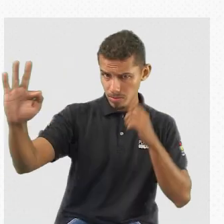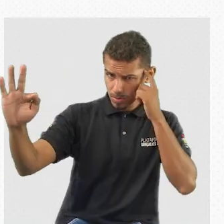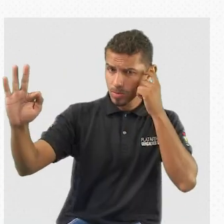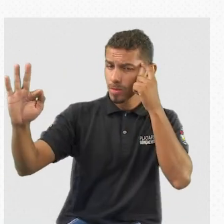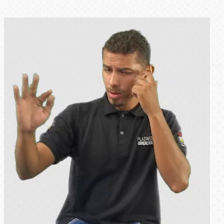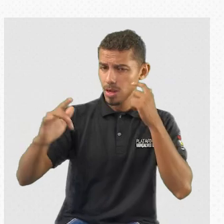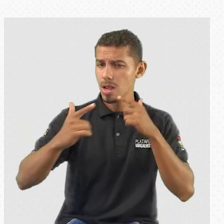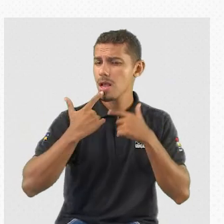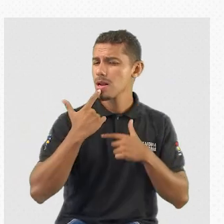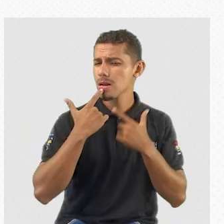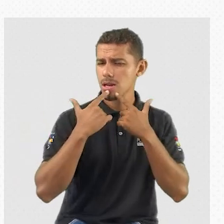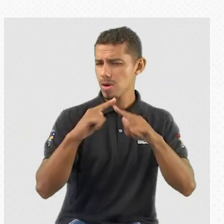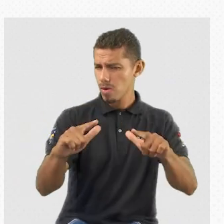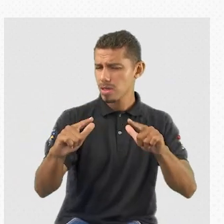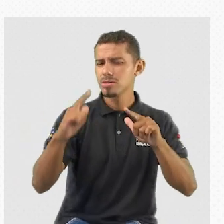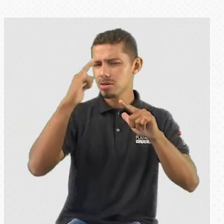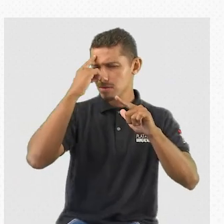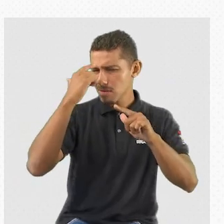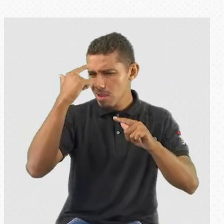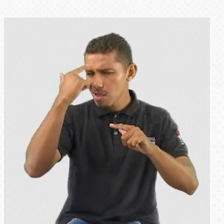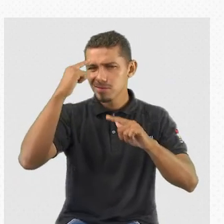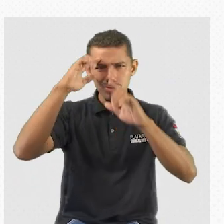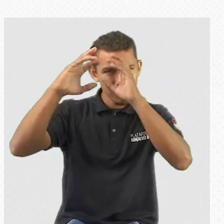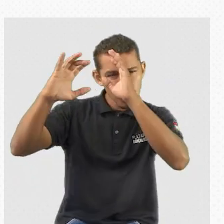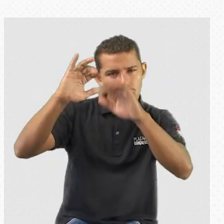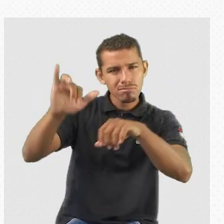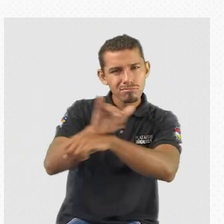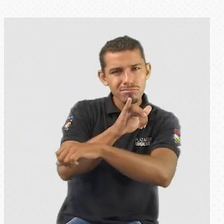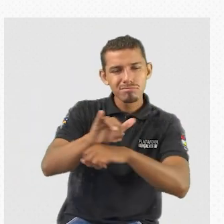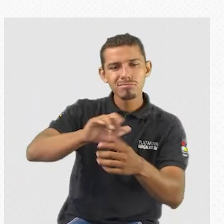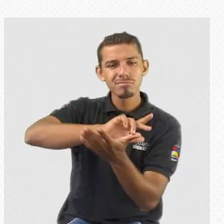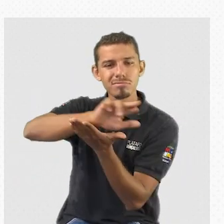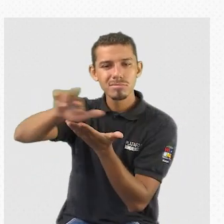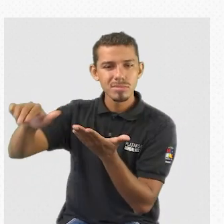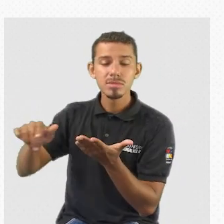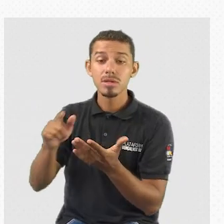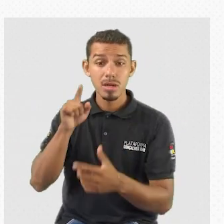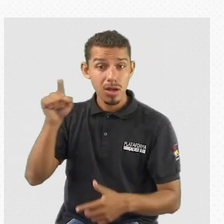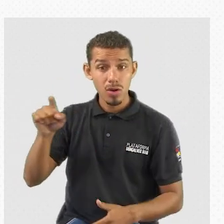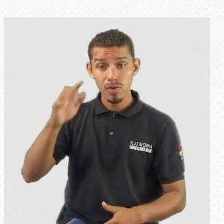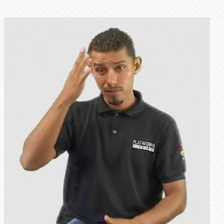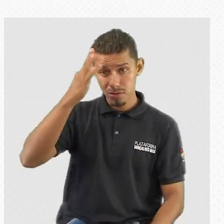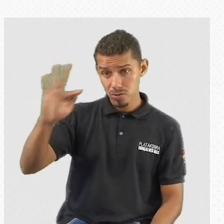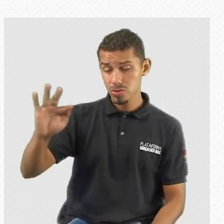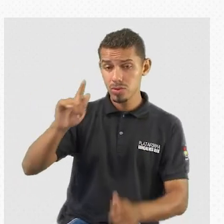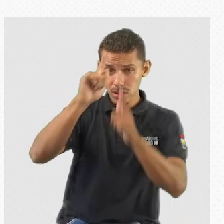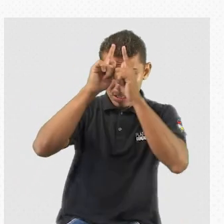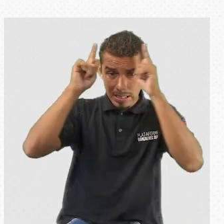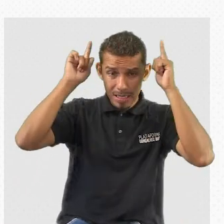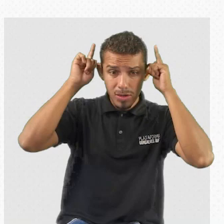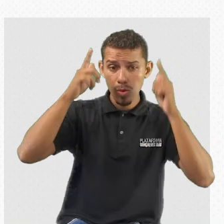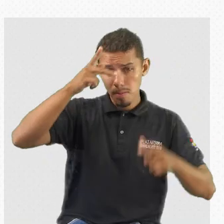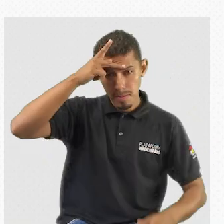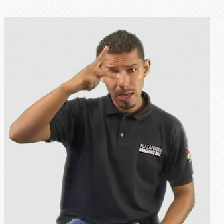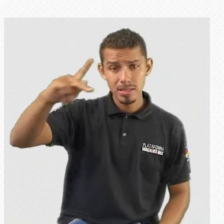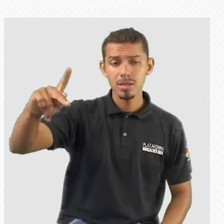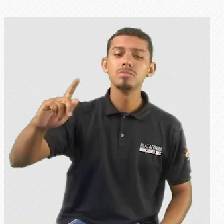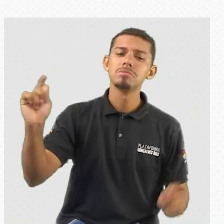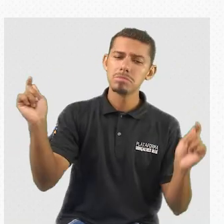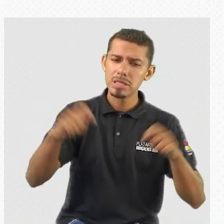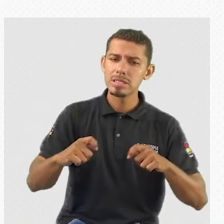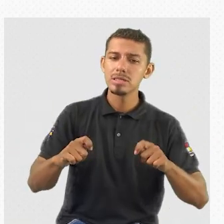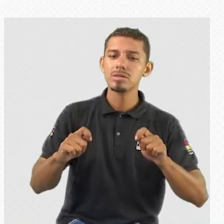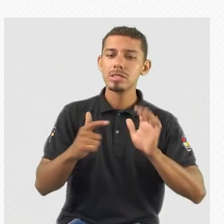a linguagem foi pensada de diferentes maneiras. A gente viu isso aqui. Para os filósofos gregos, como Platão, ela